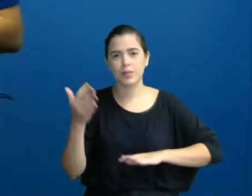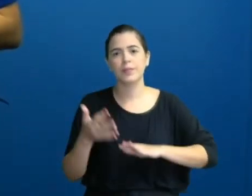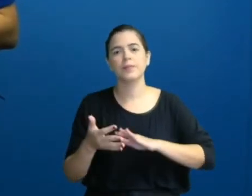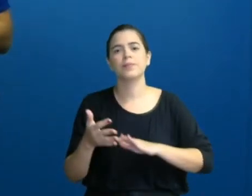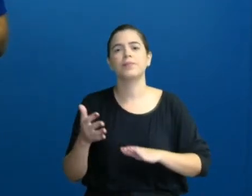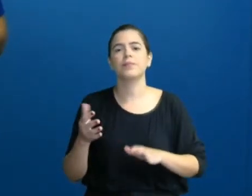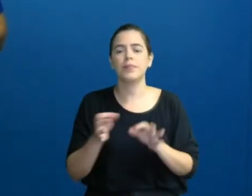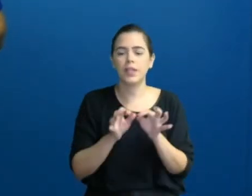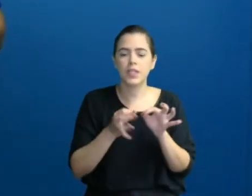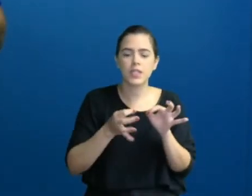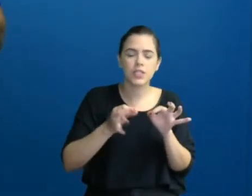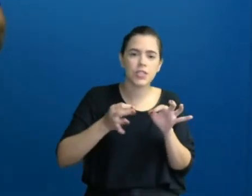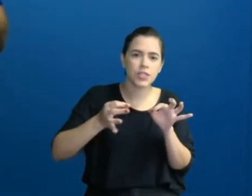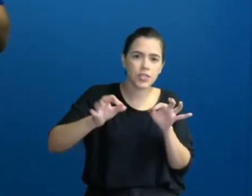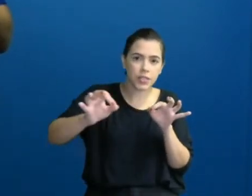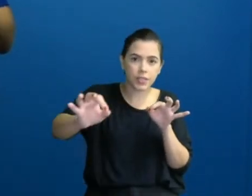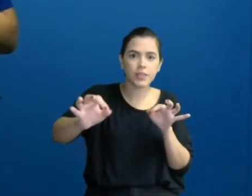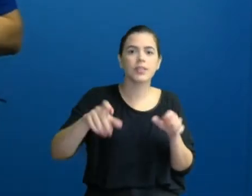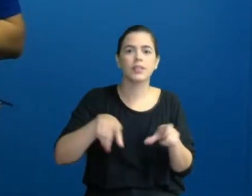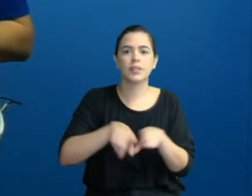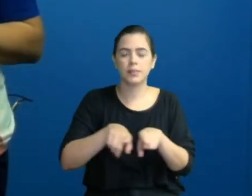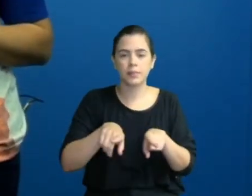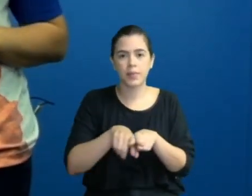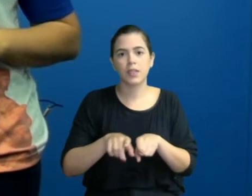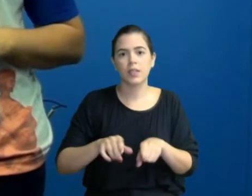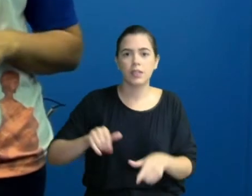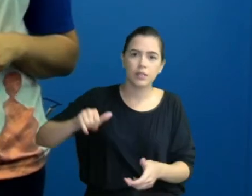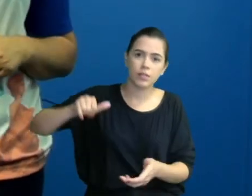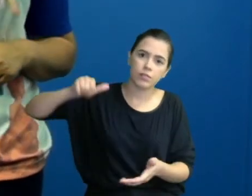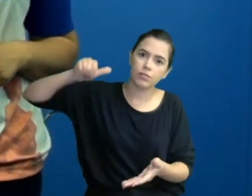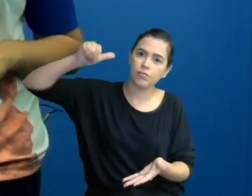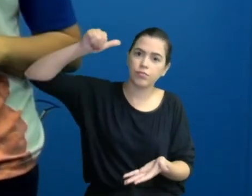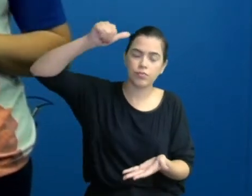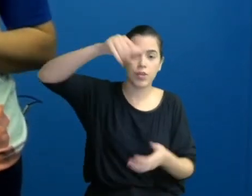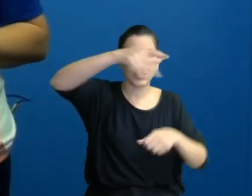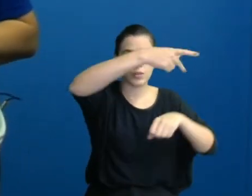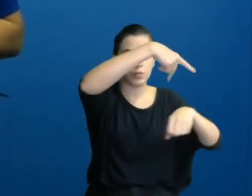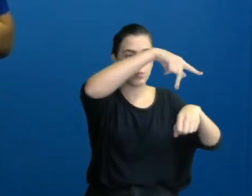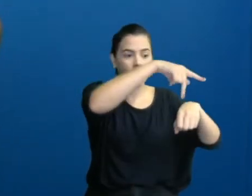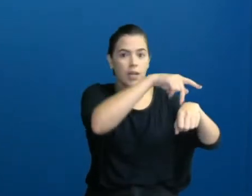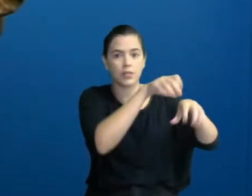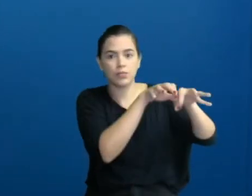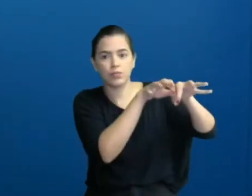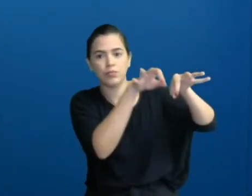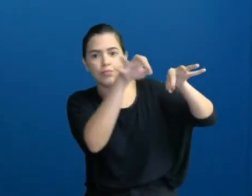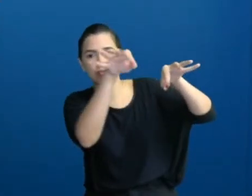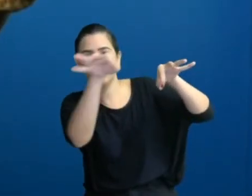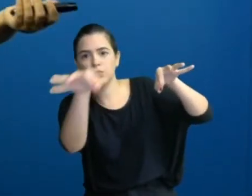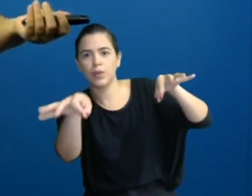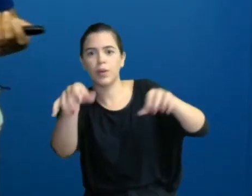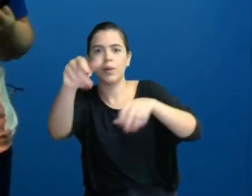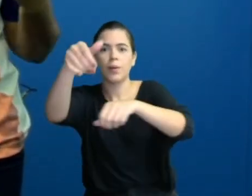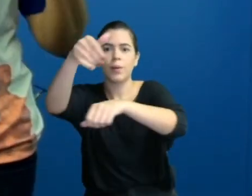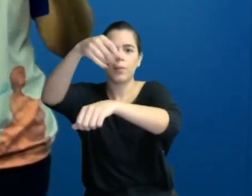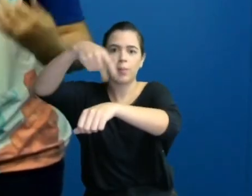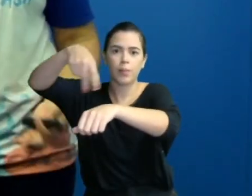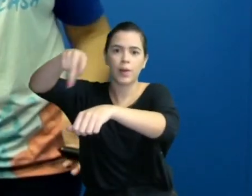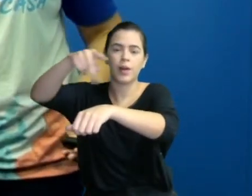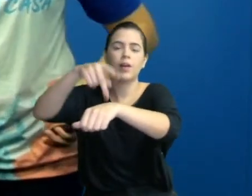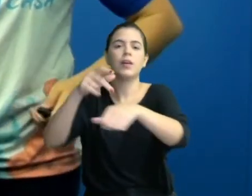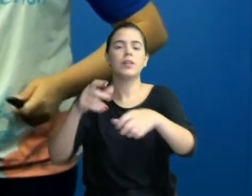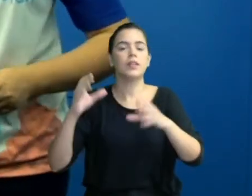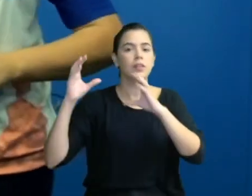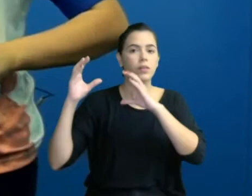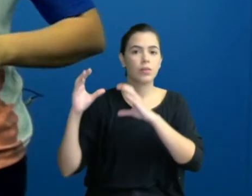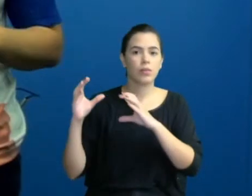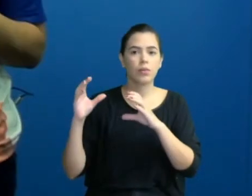cobrir grandes distâncias, né? A gente tem voos de um país para o outro, enfim, que transportam tanto cargas